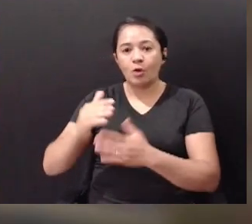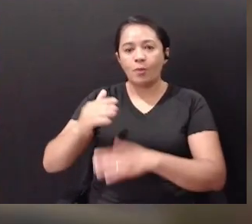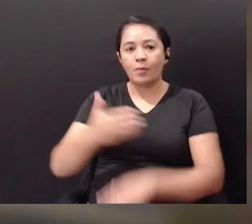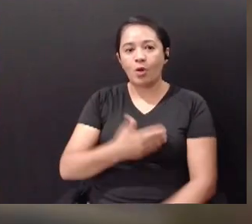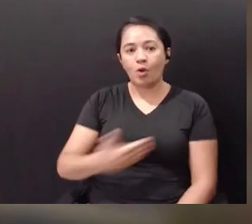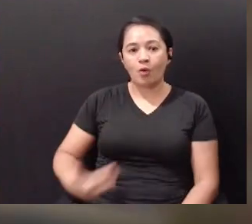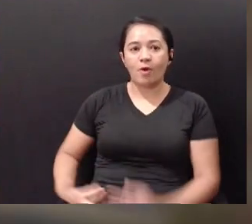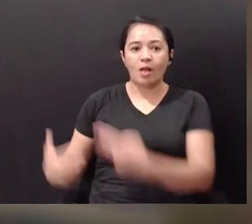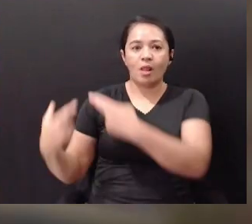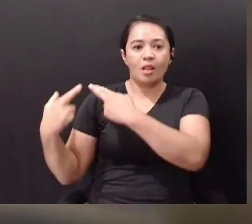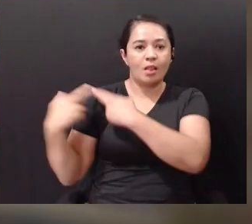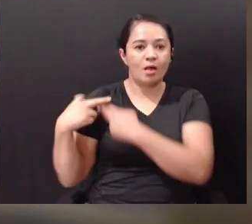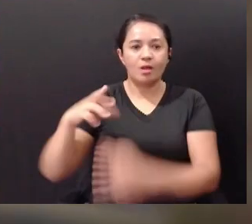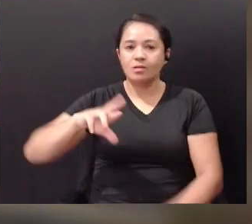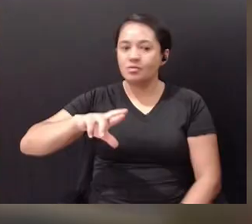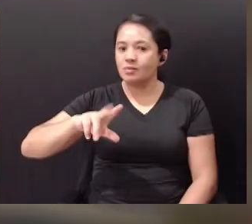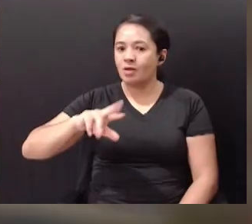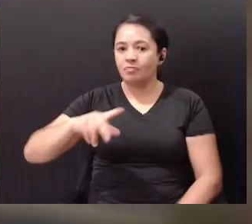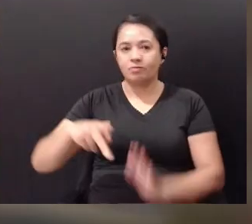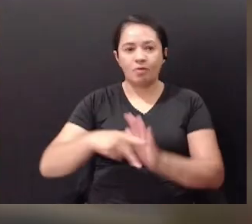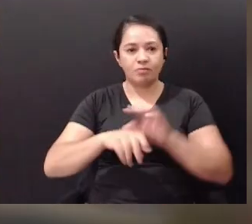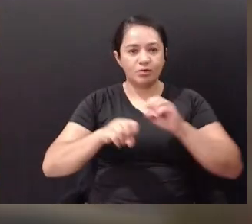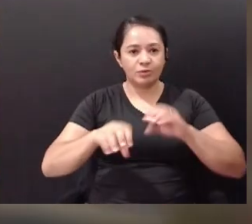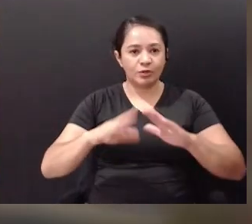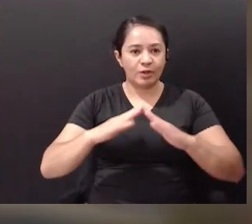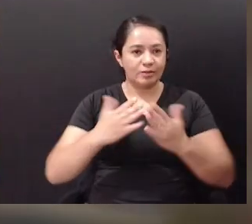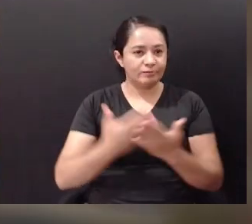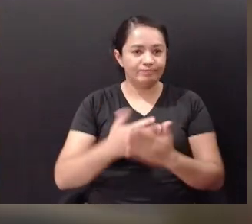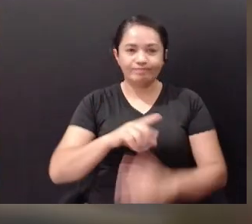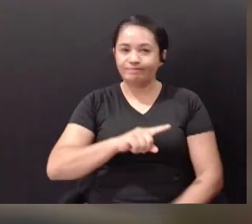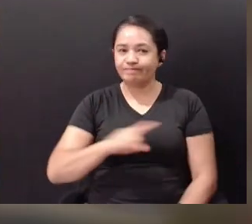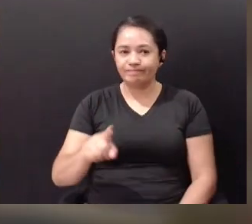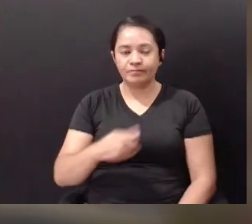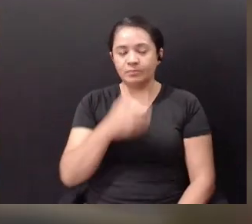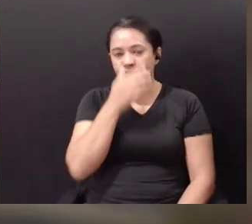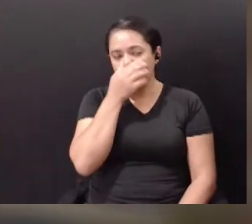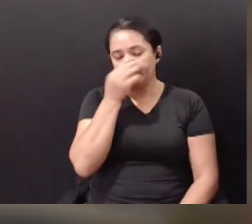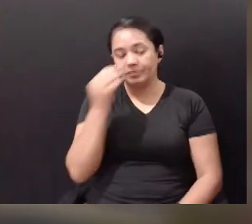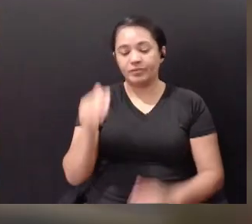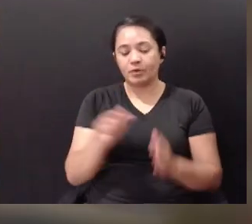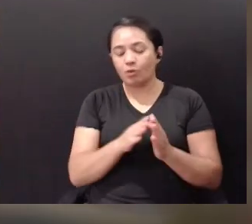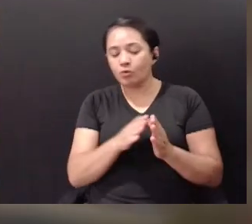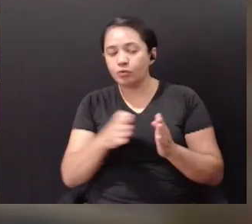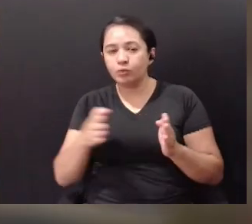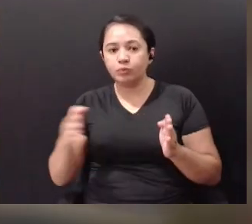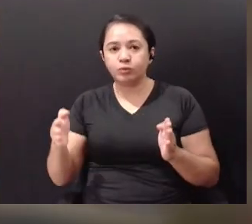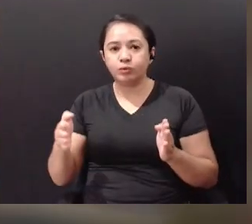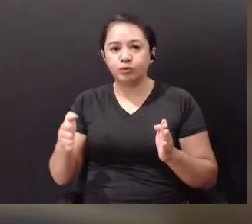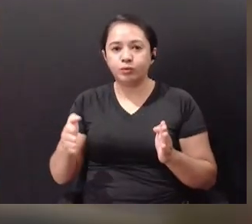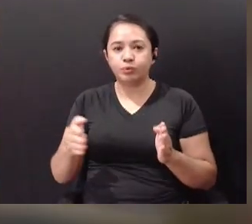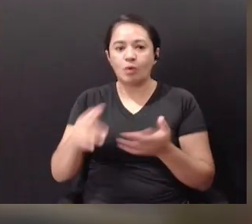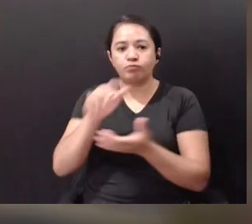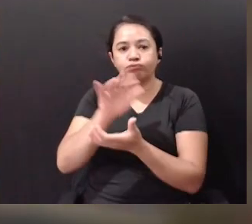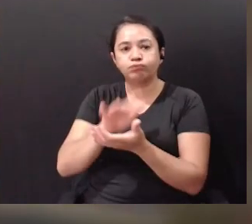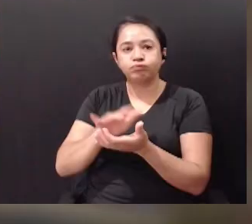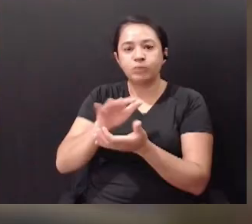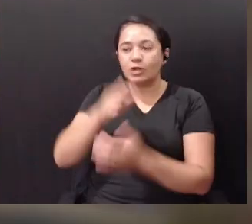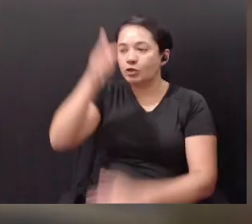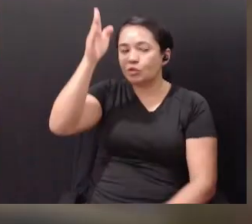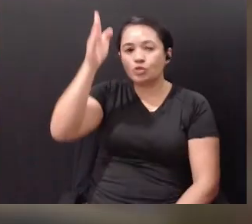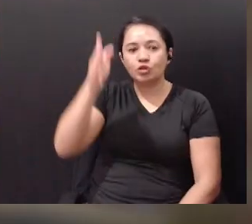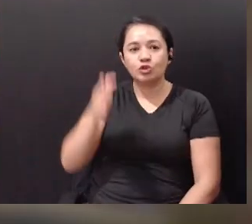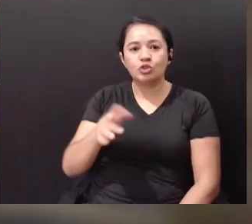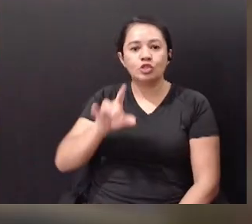pela educação escolar da população. Nesse período, o letramento era direcionado somente aos